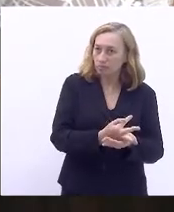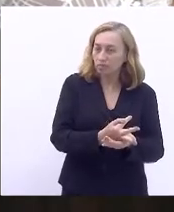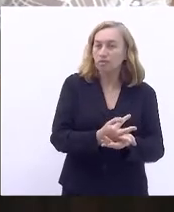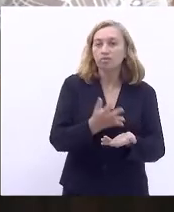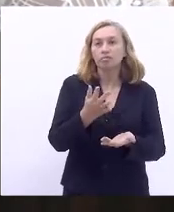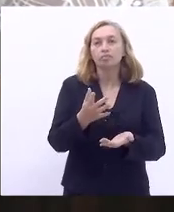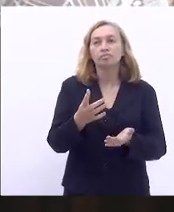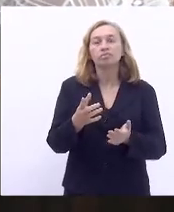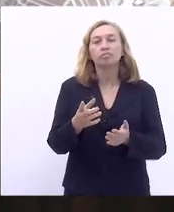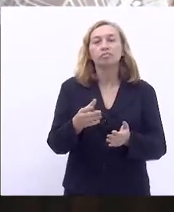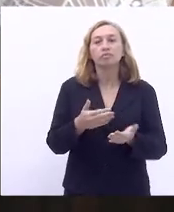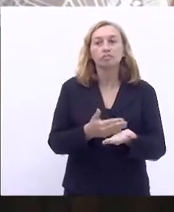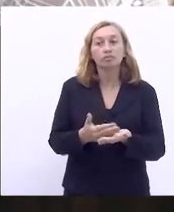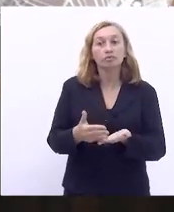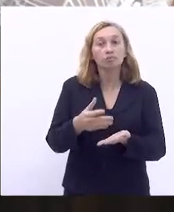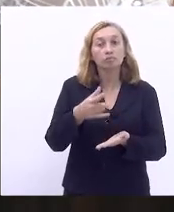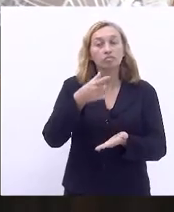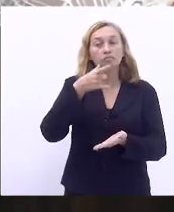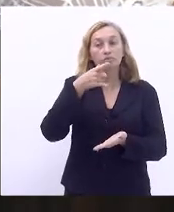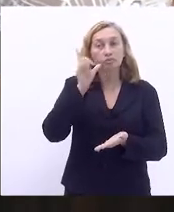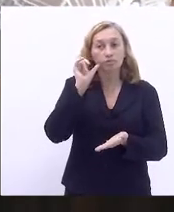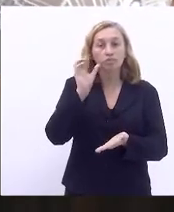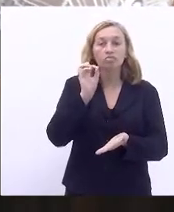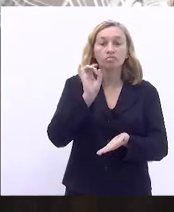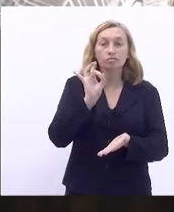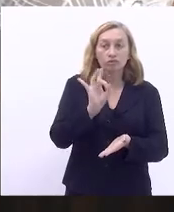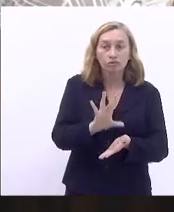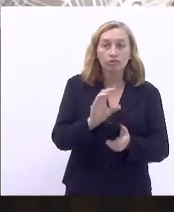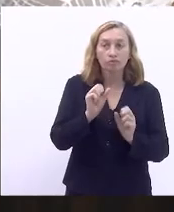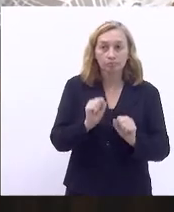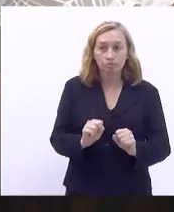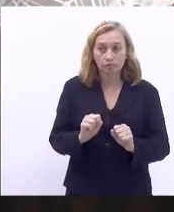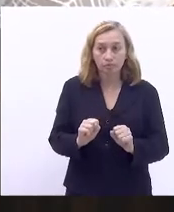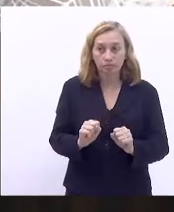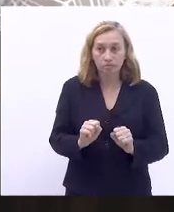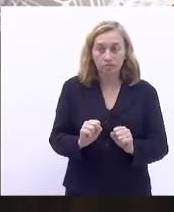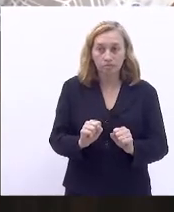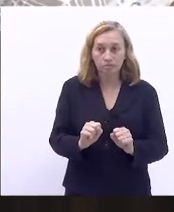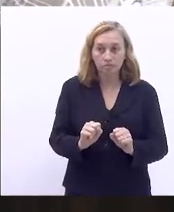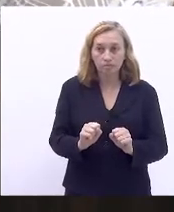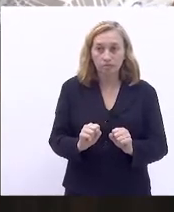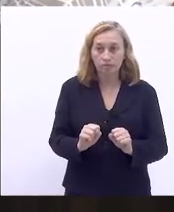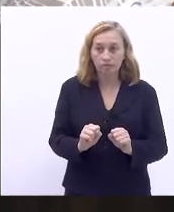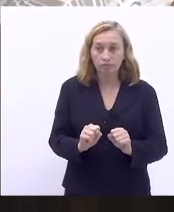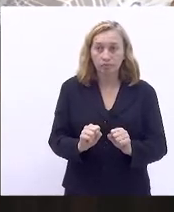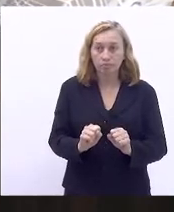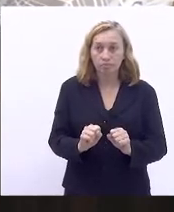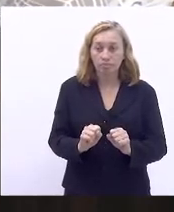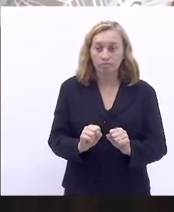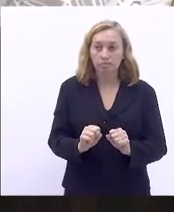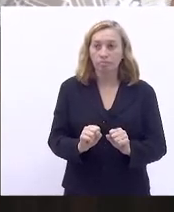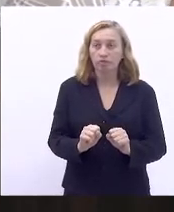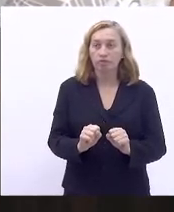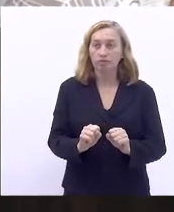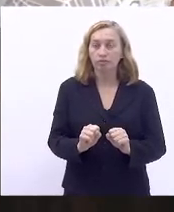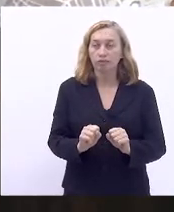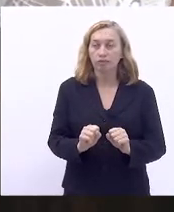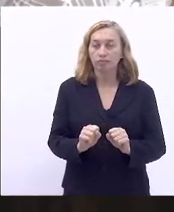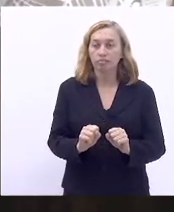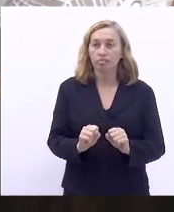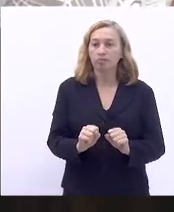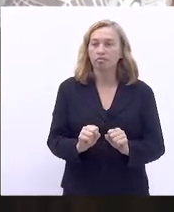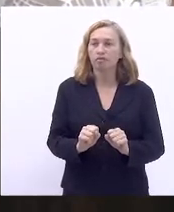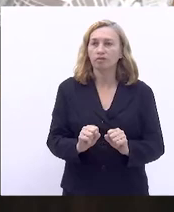possível dar presença aqui no plenário. Não existe mais a